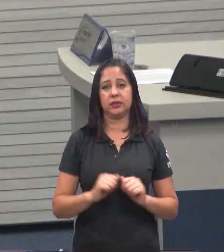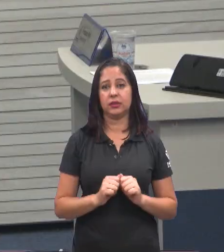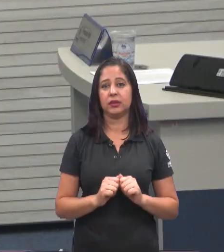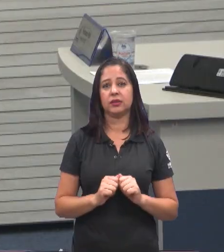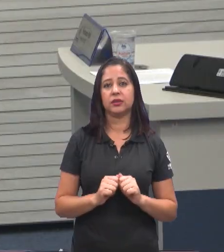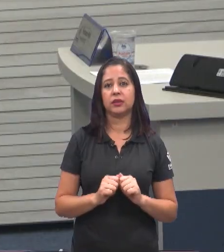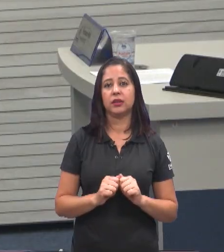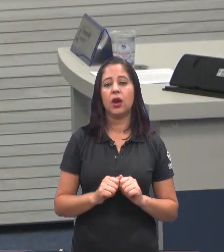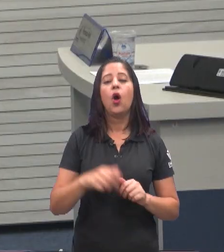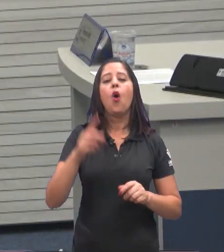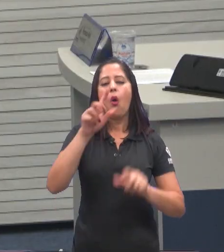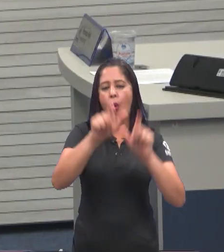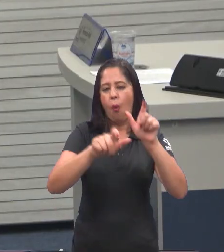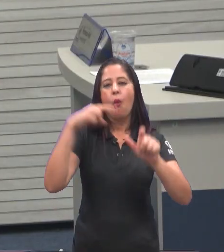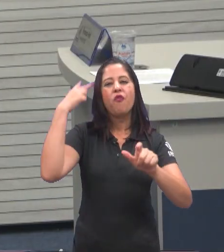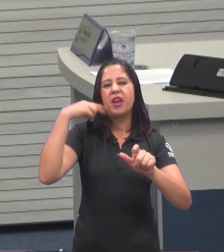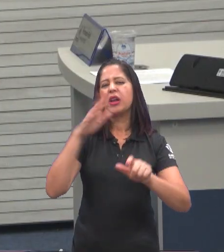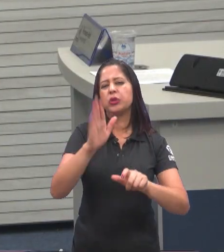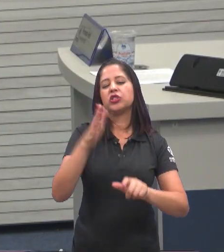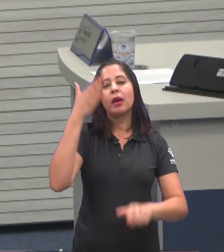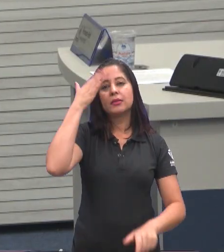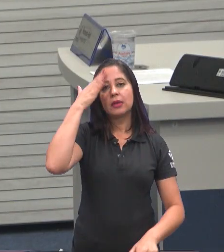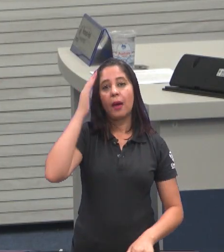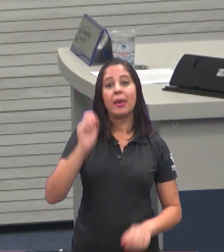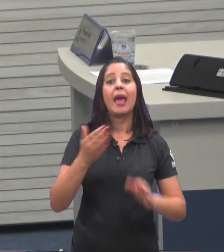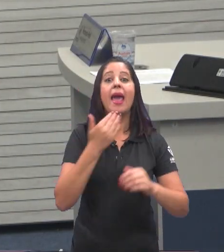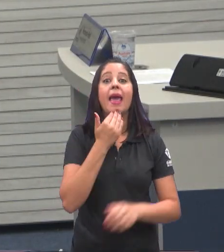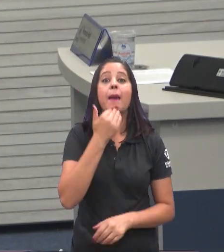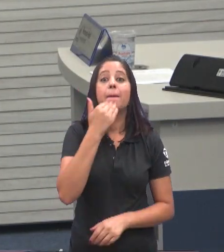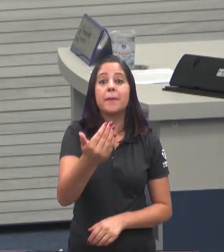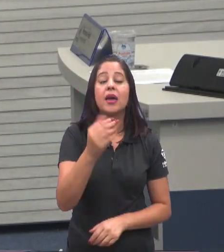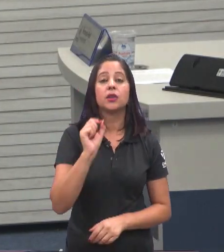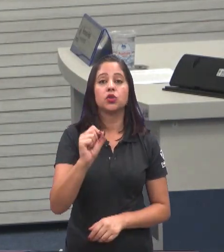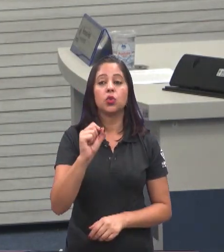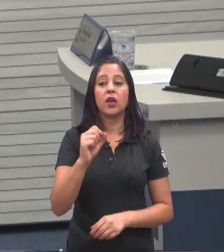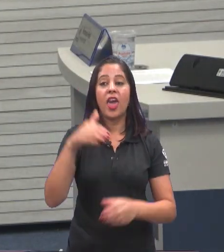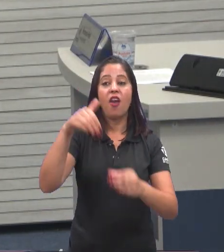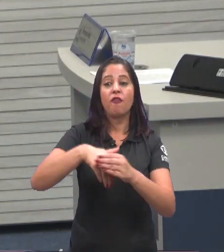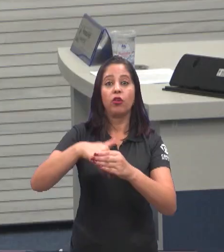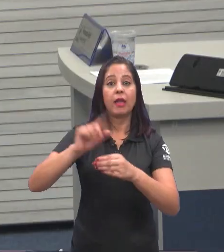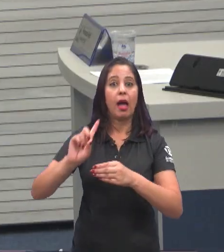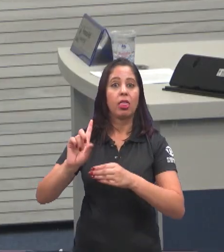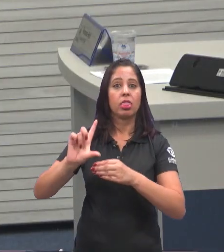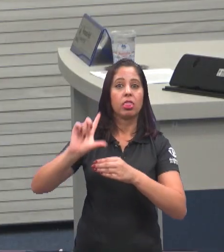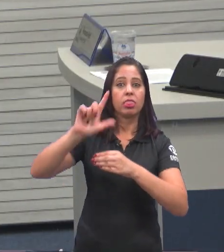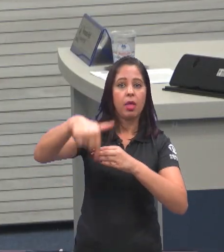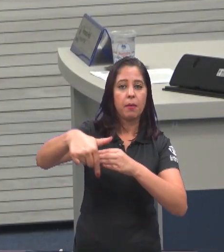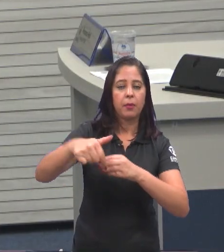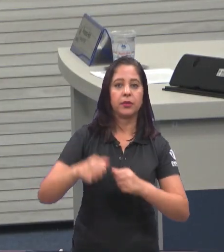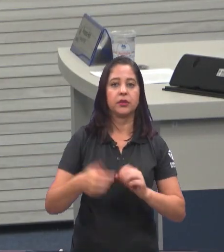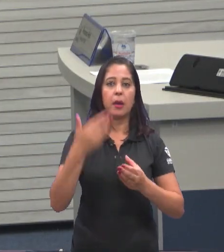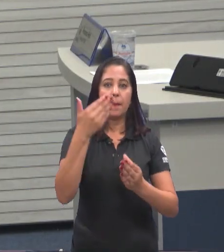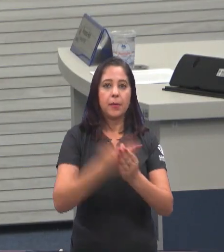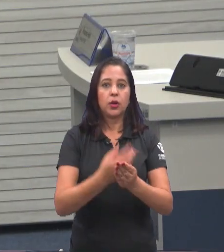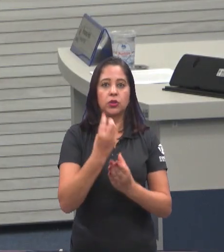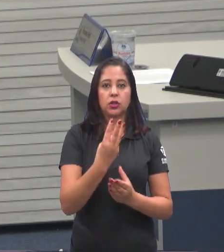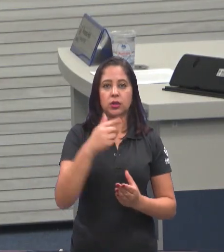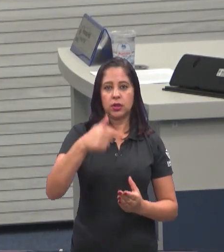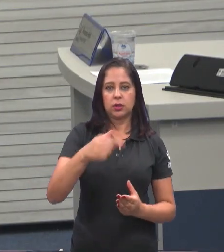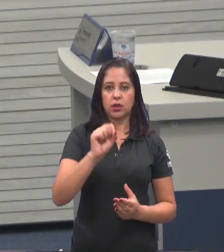senhor presidente, adiamento por uma sessão dos seguintes processos. Processo número